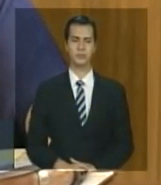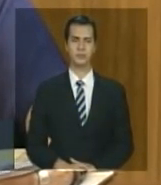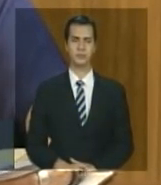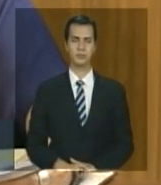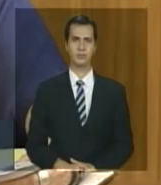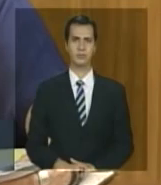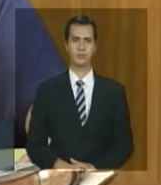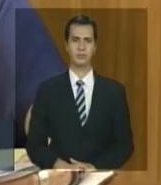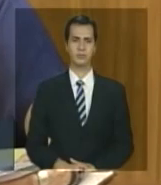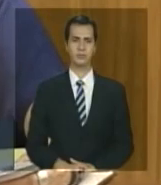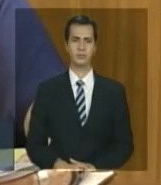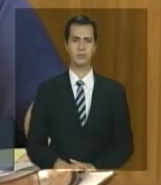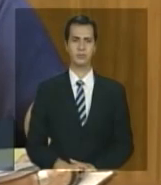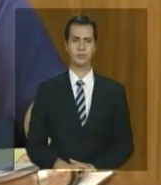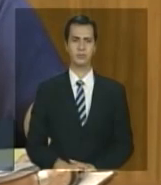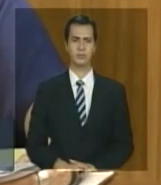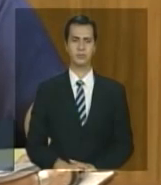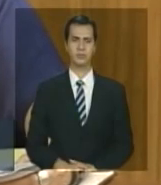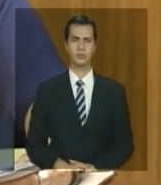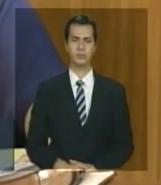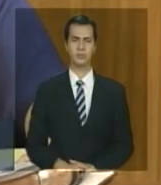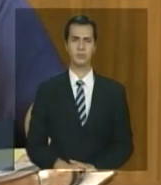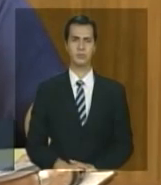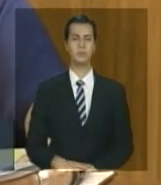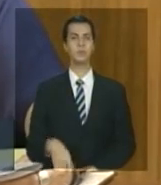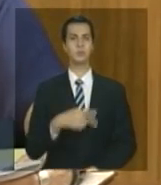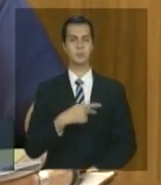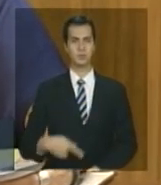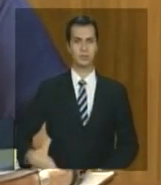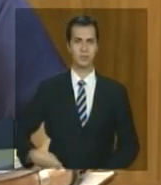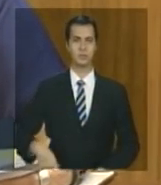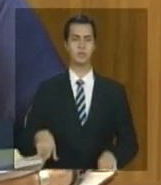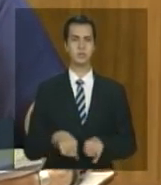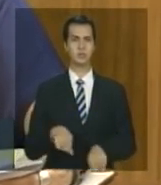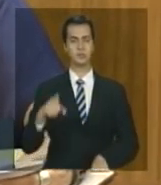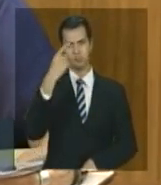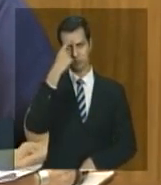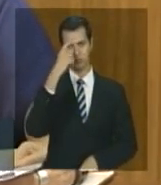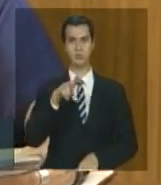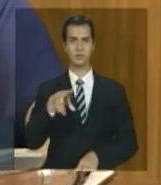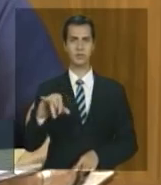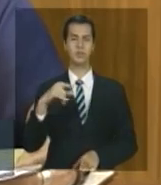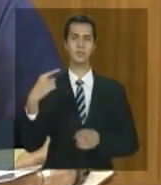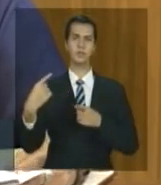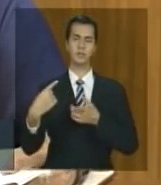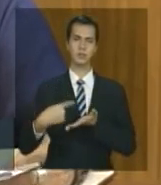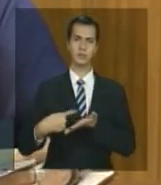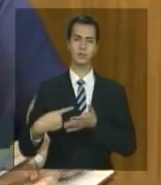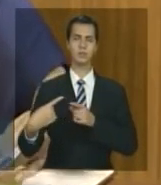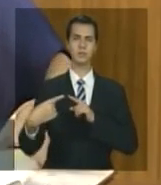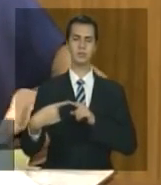No dia seguinte, no dia 30, ela se encontrará também, fará a visita bilateral à Índia.